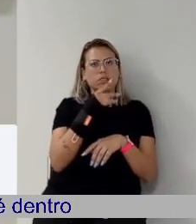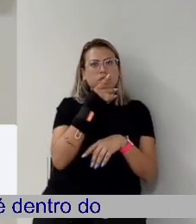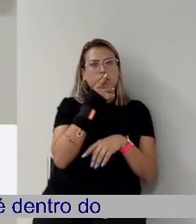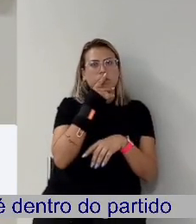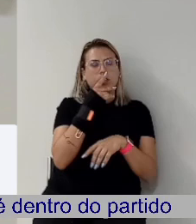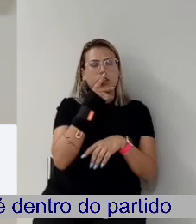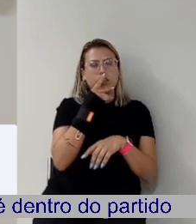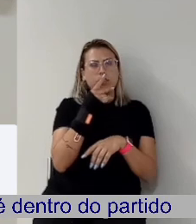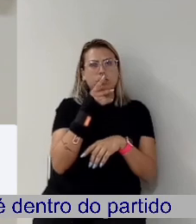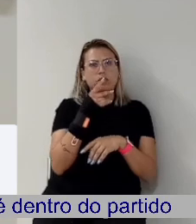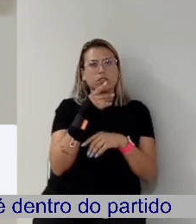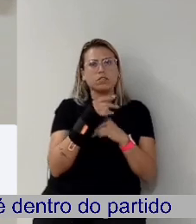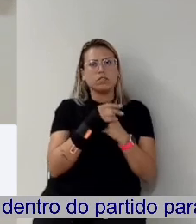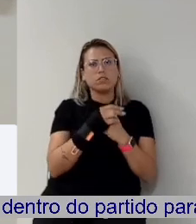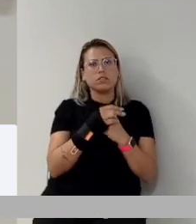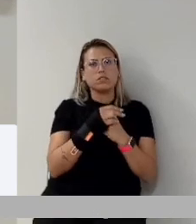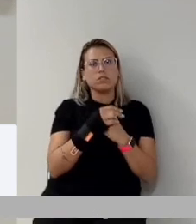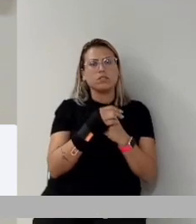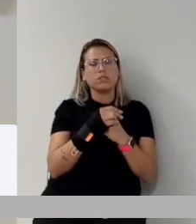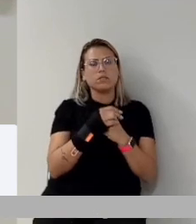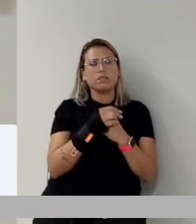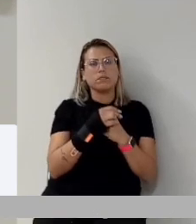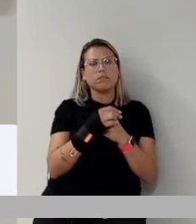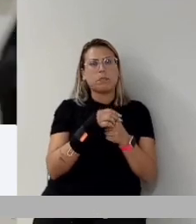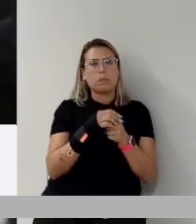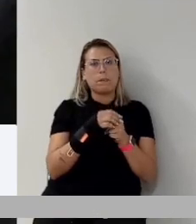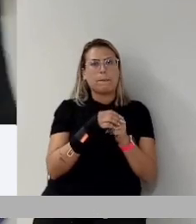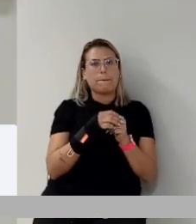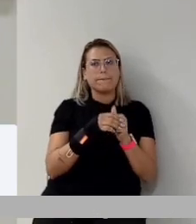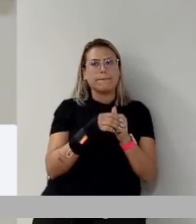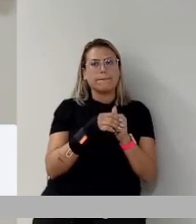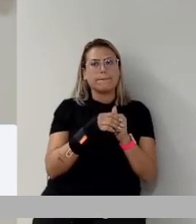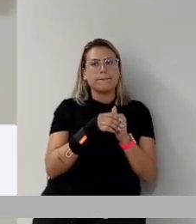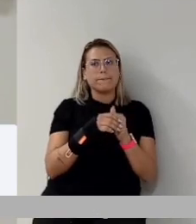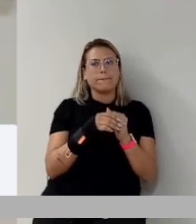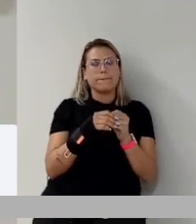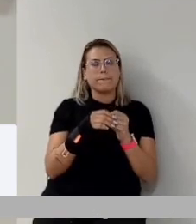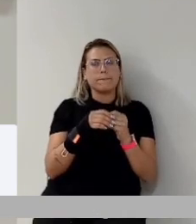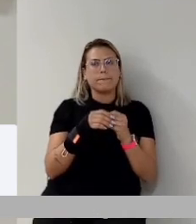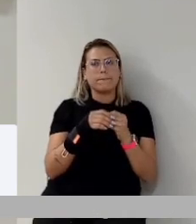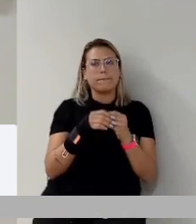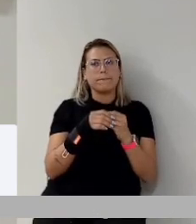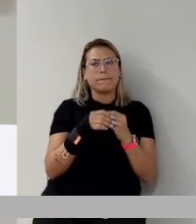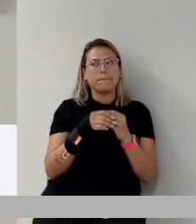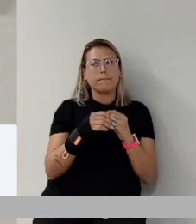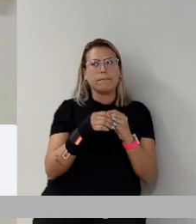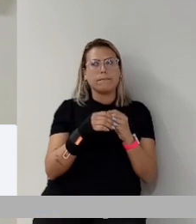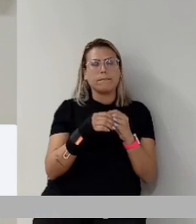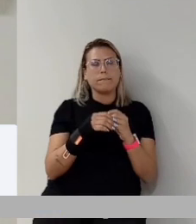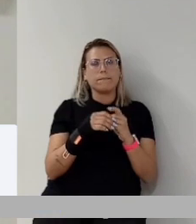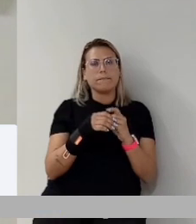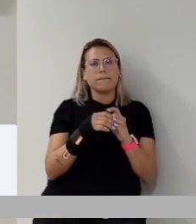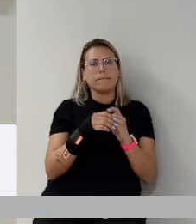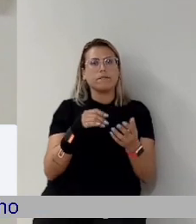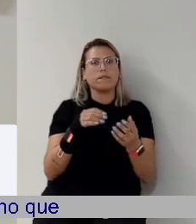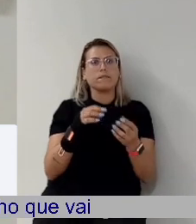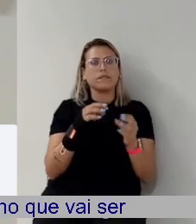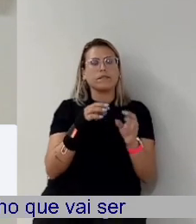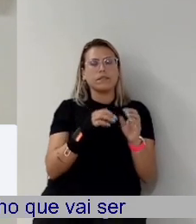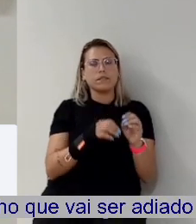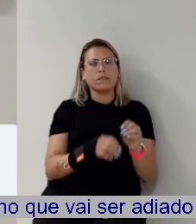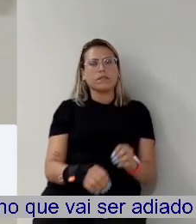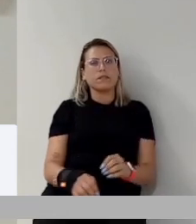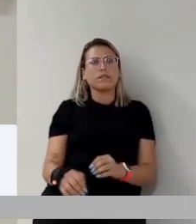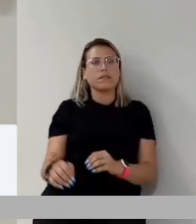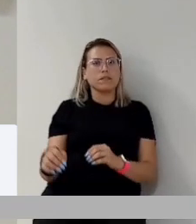eh paraa questão da da da da da executiva então eh eu acho que vai ser adiado esse